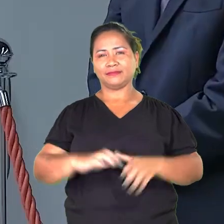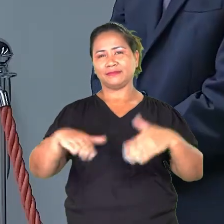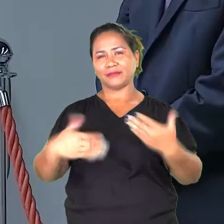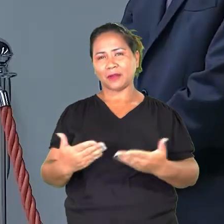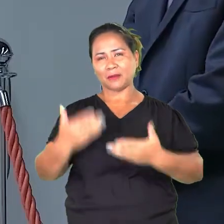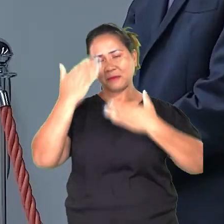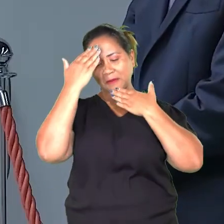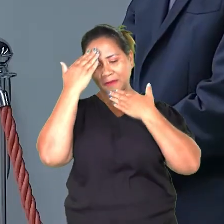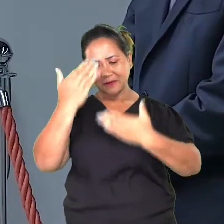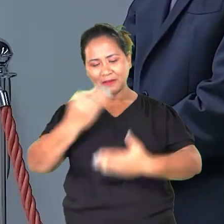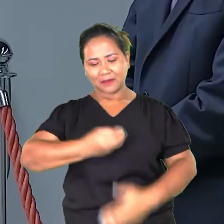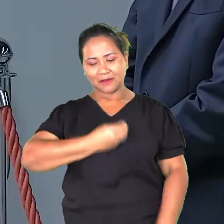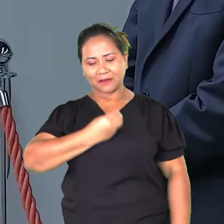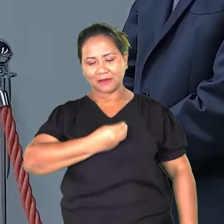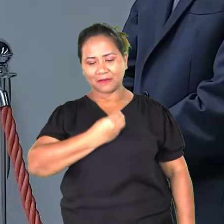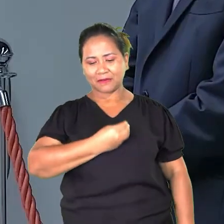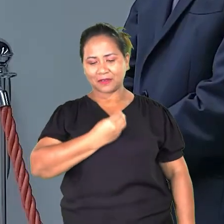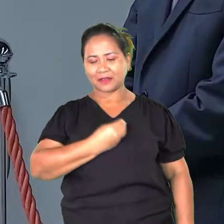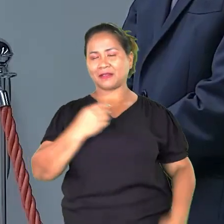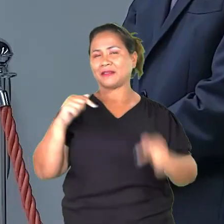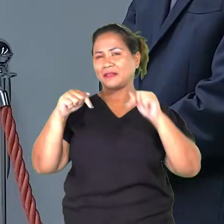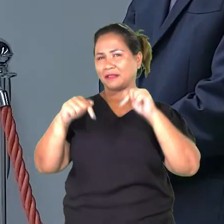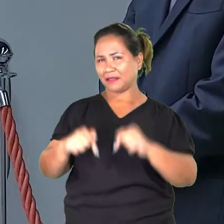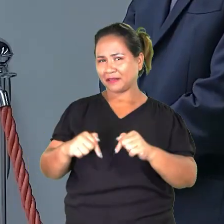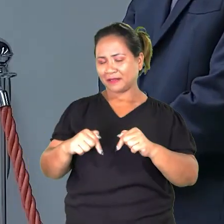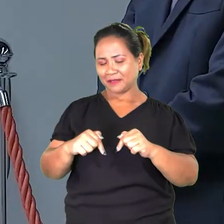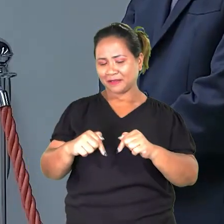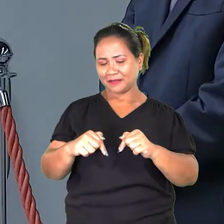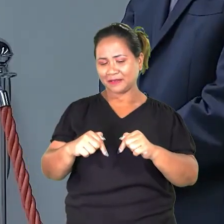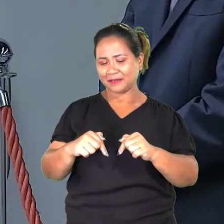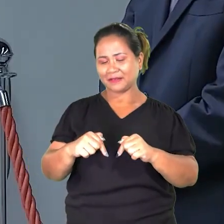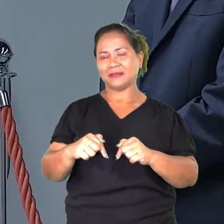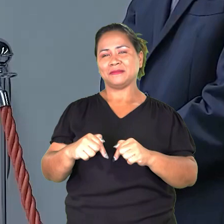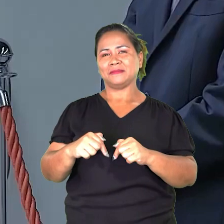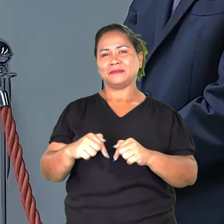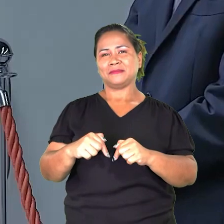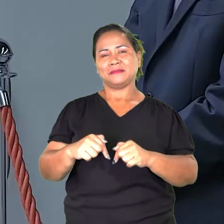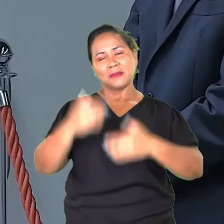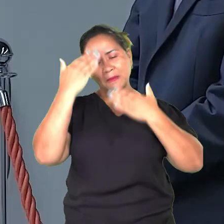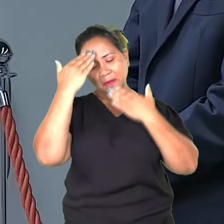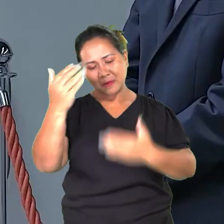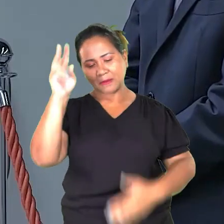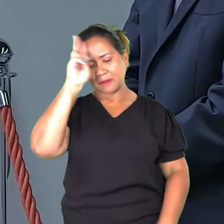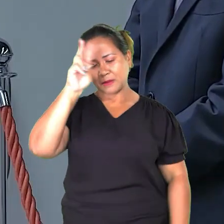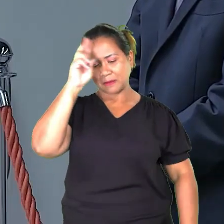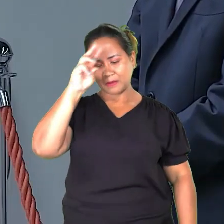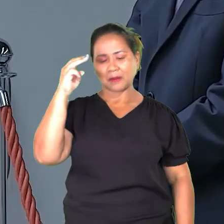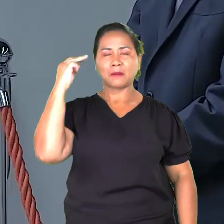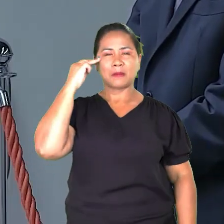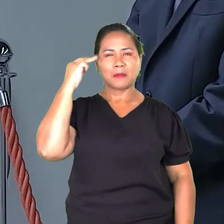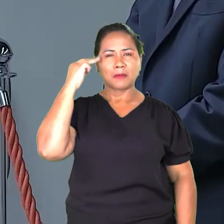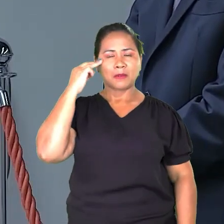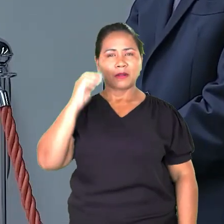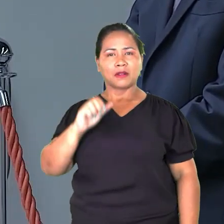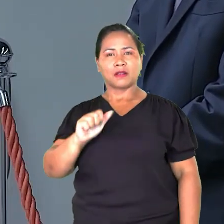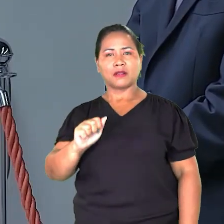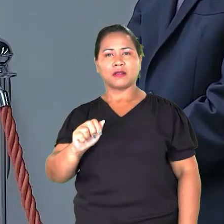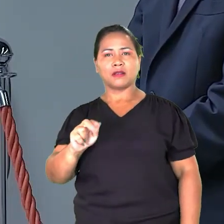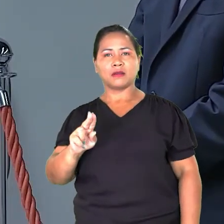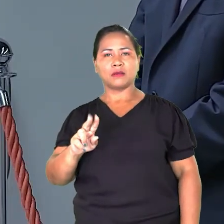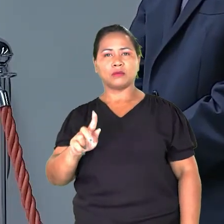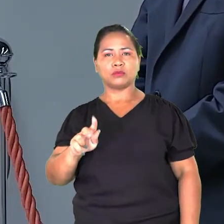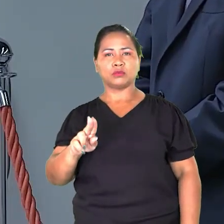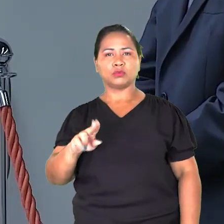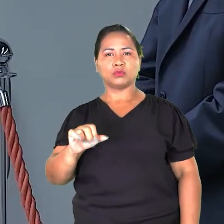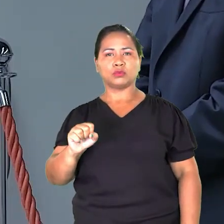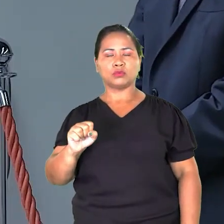Desembargador-presidente Paulo Galizia, desembargador-presidente Ricardo Anaf. José D'Amico Bauab, chefe do Centro de Memória Eleitoral. Flávio Augusto Machado,